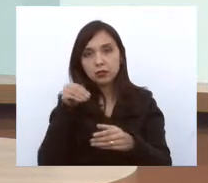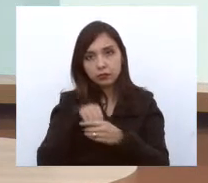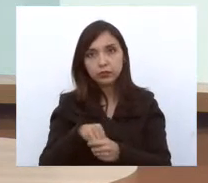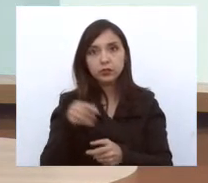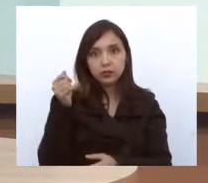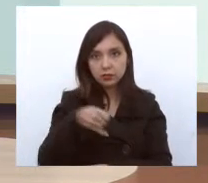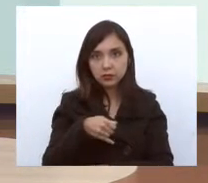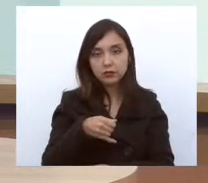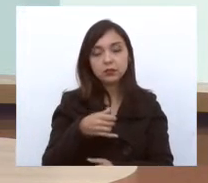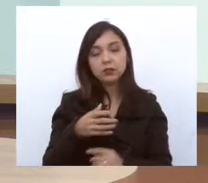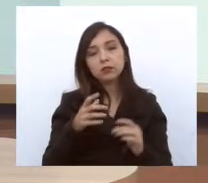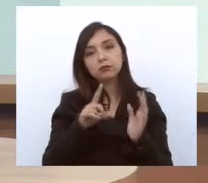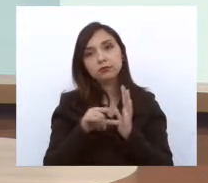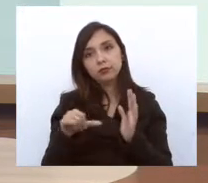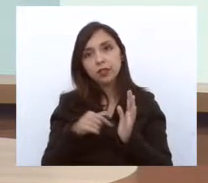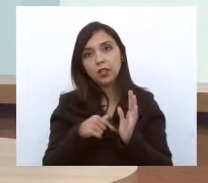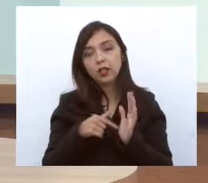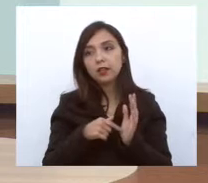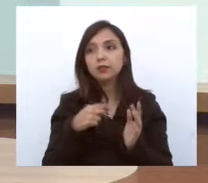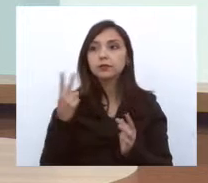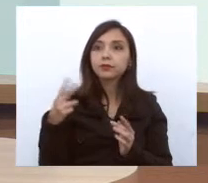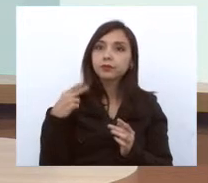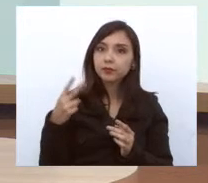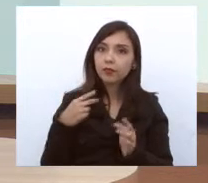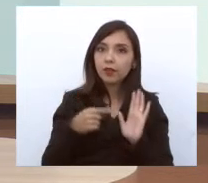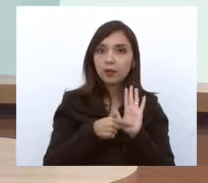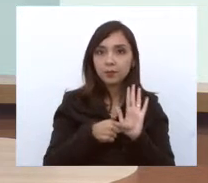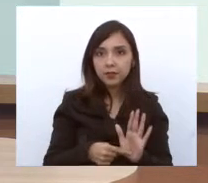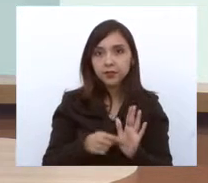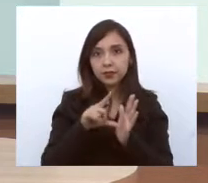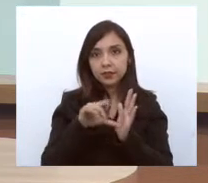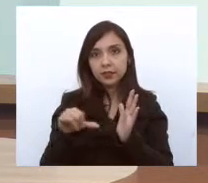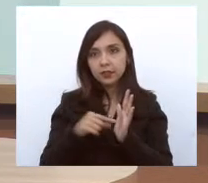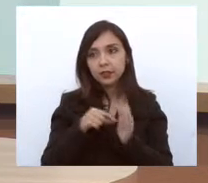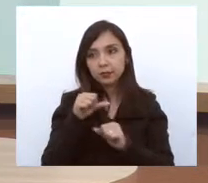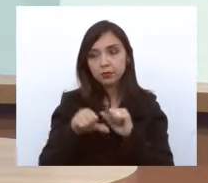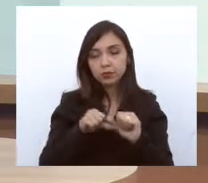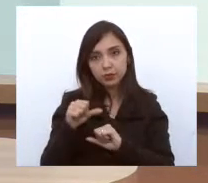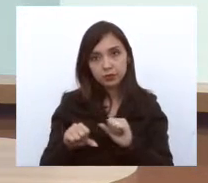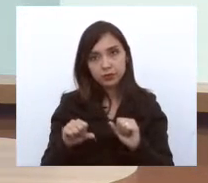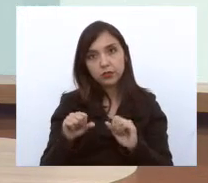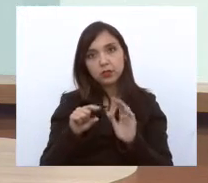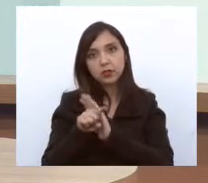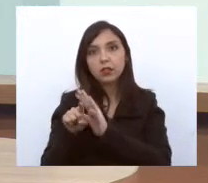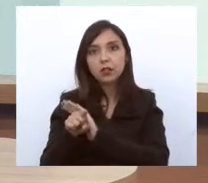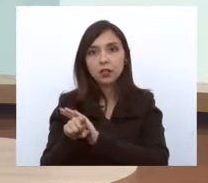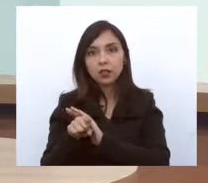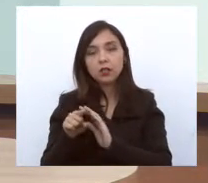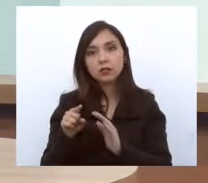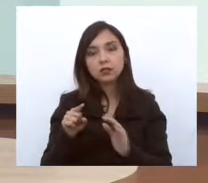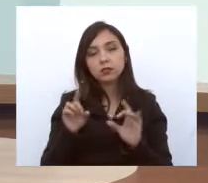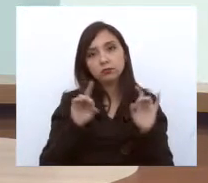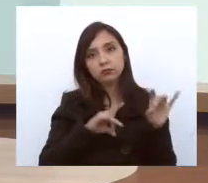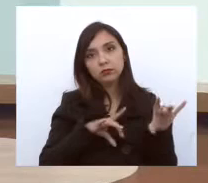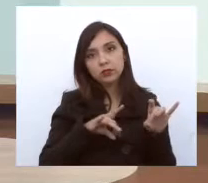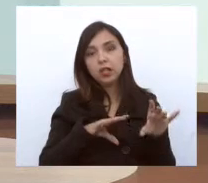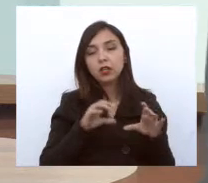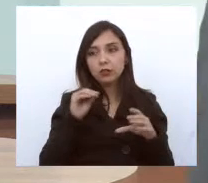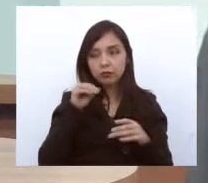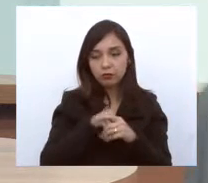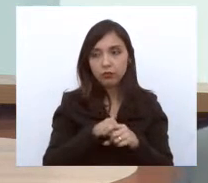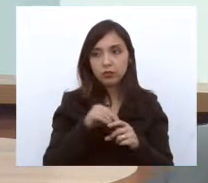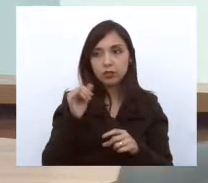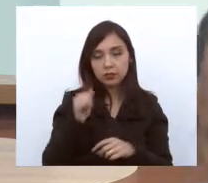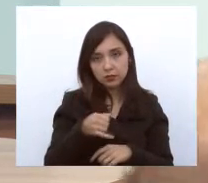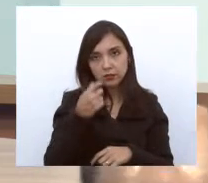favoravelmente ao projeto de lei. Como eu disse, vereador, apresentar o projeto de lei modificando essa questão técnica, eu votarei